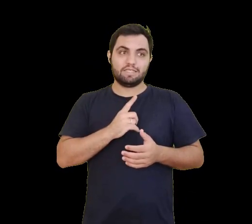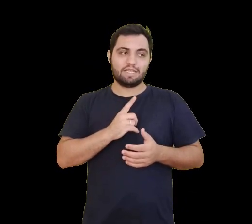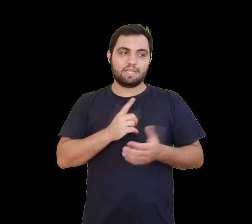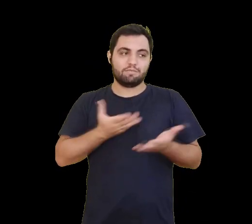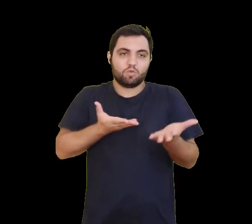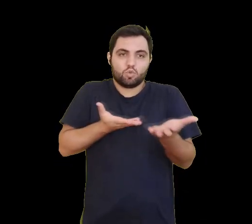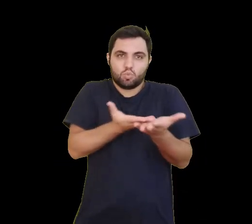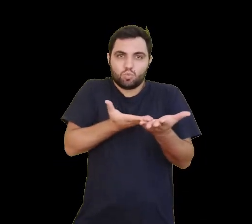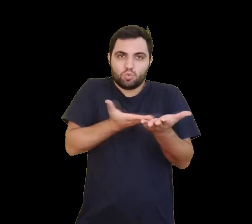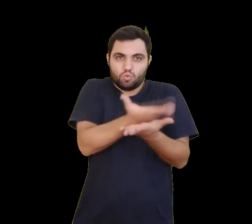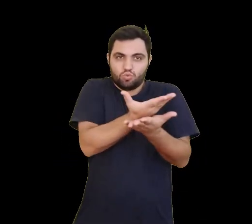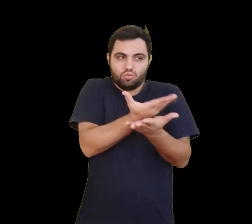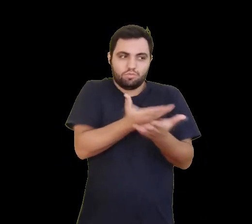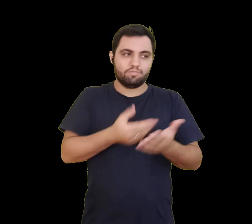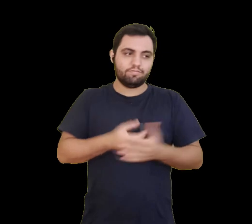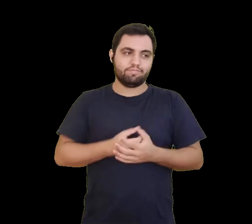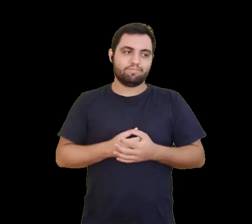isso.